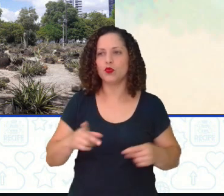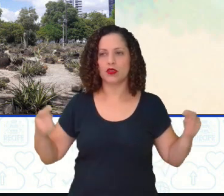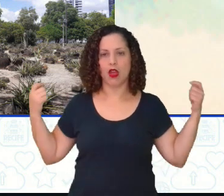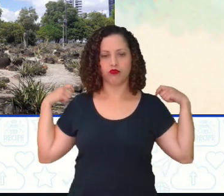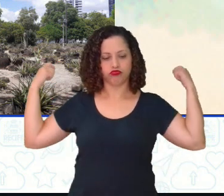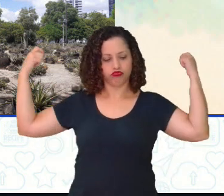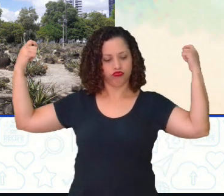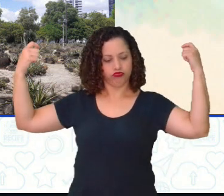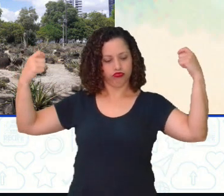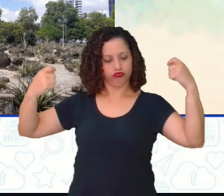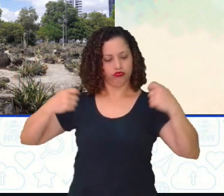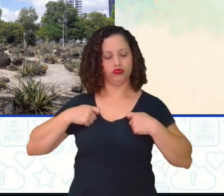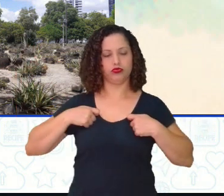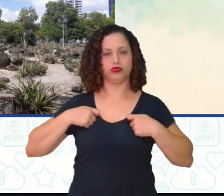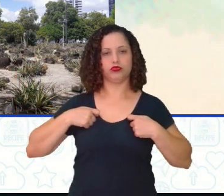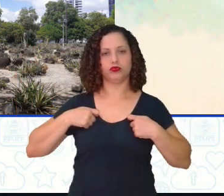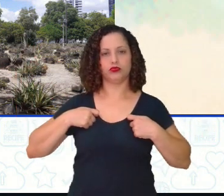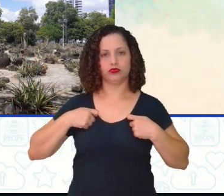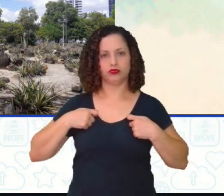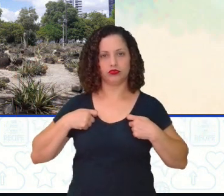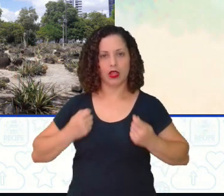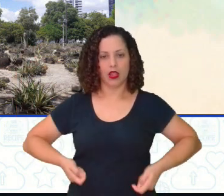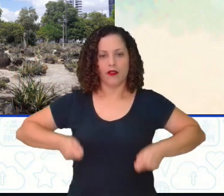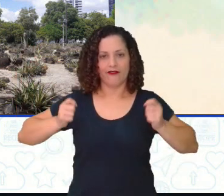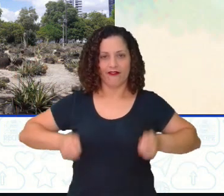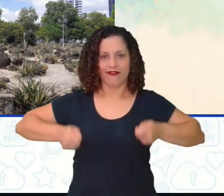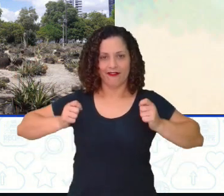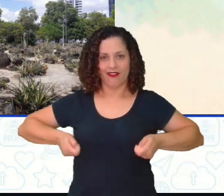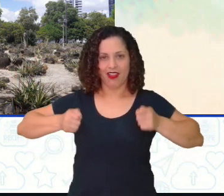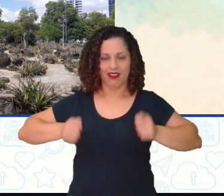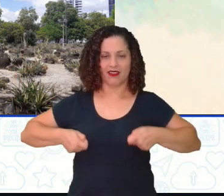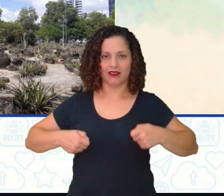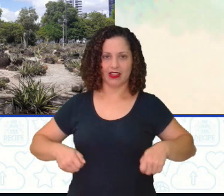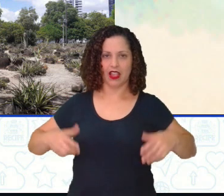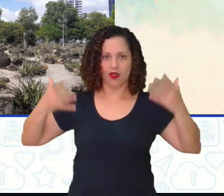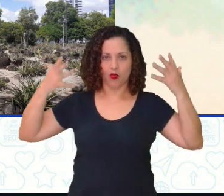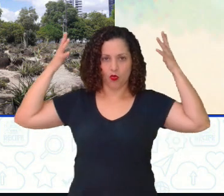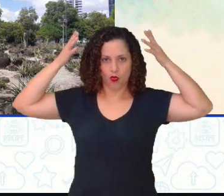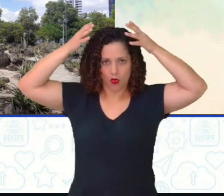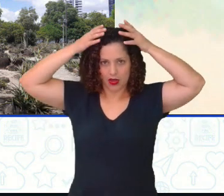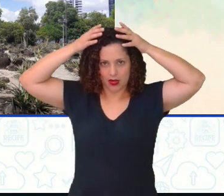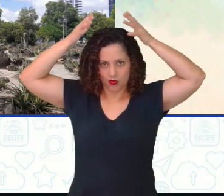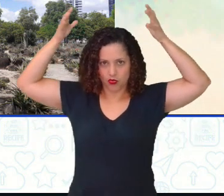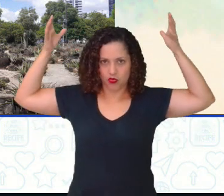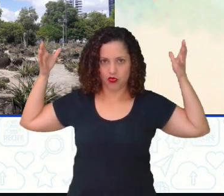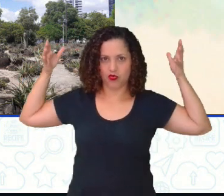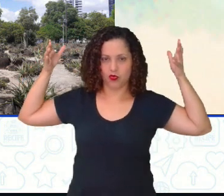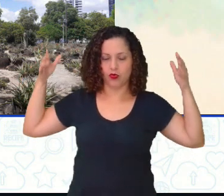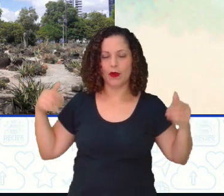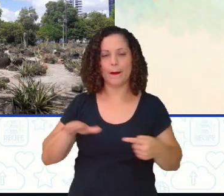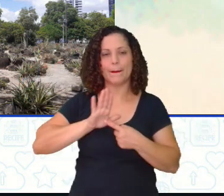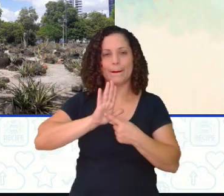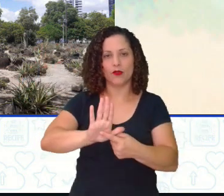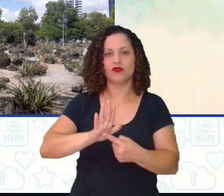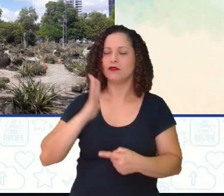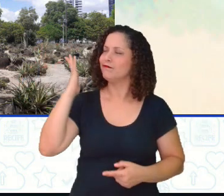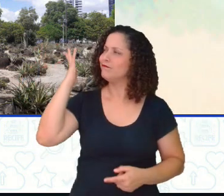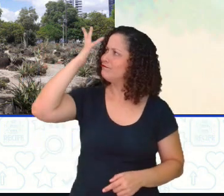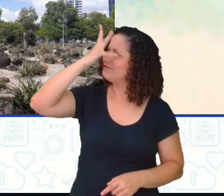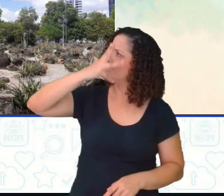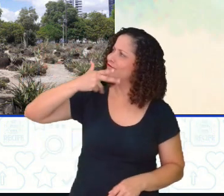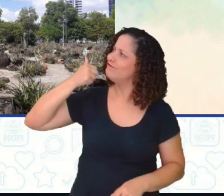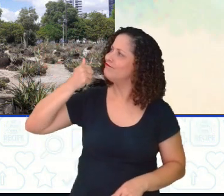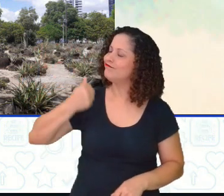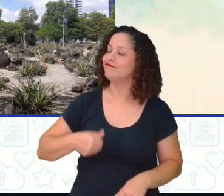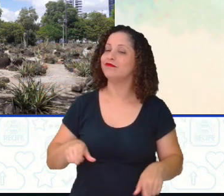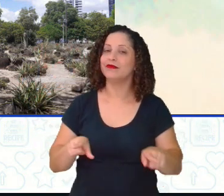a questão aí de um vaqueiro, mostrando aí para a gente toda essa beleza. E a vegetação desta praça, a gente